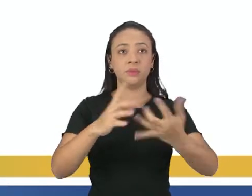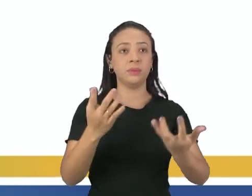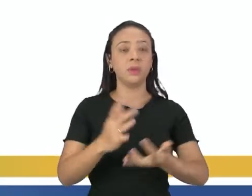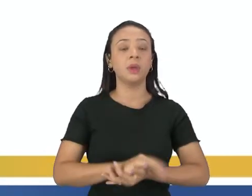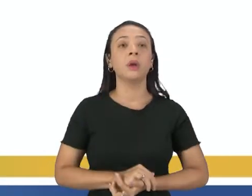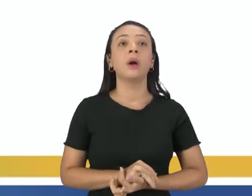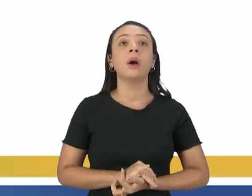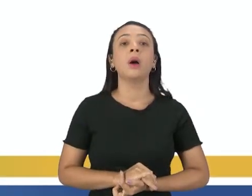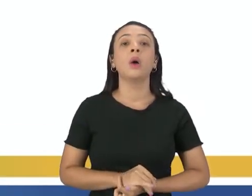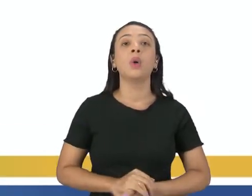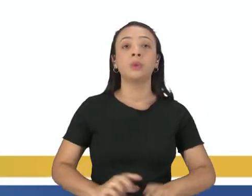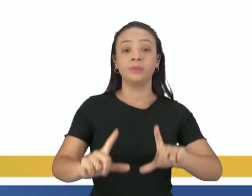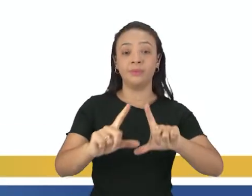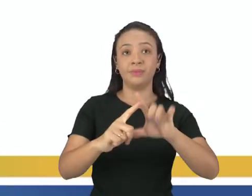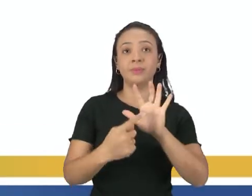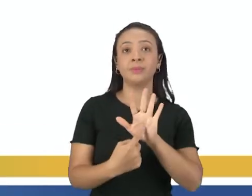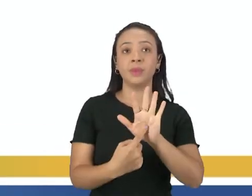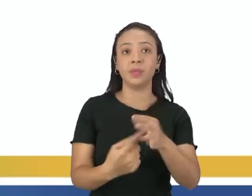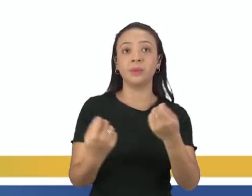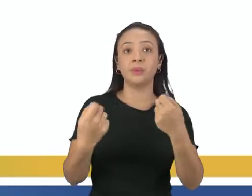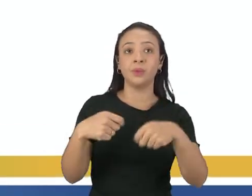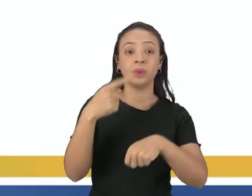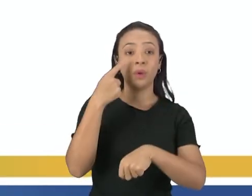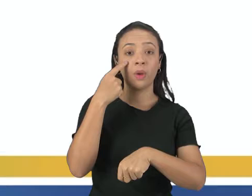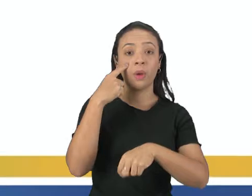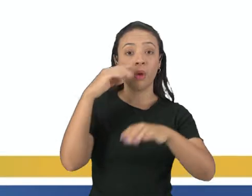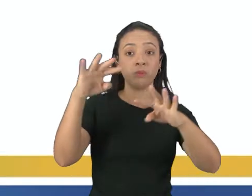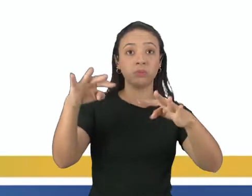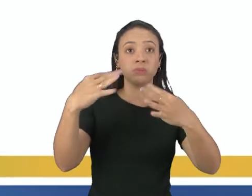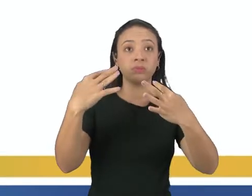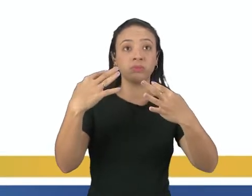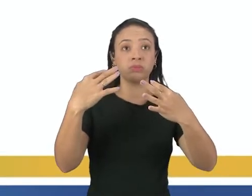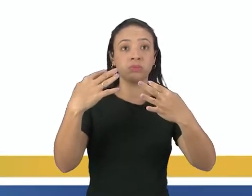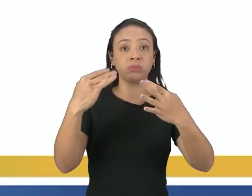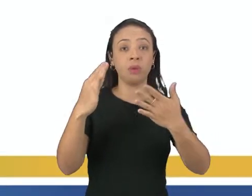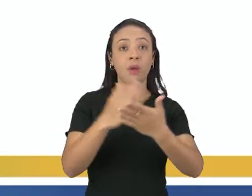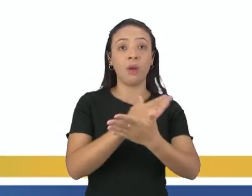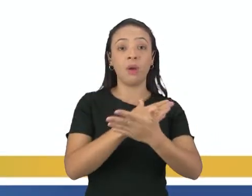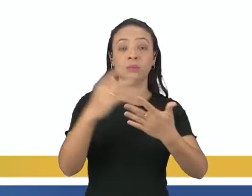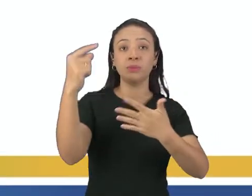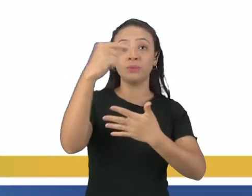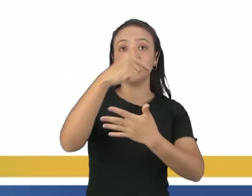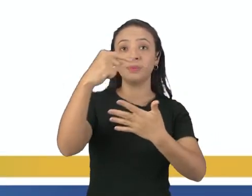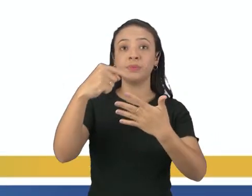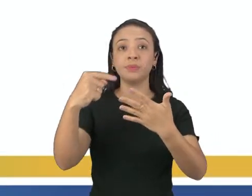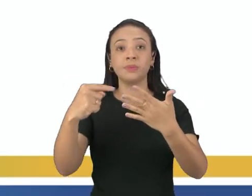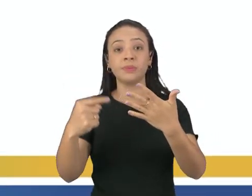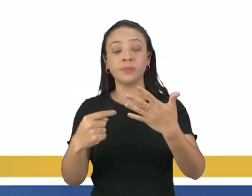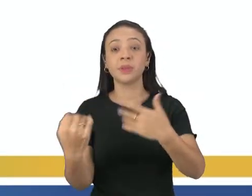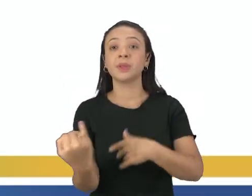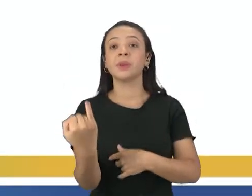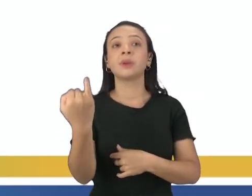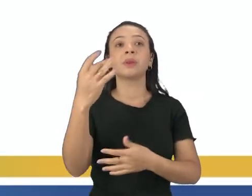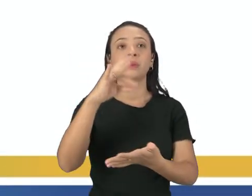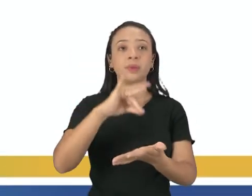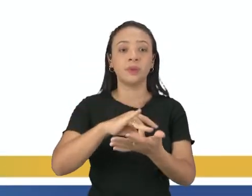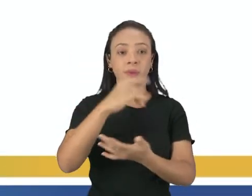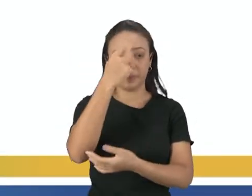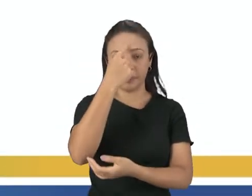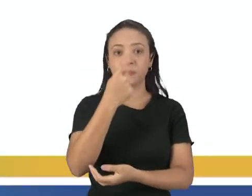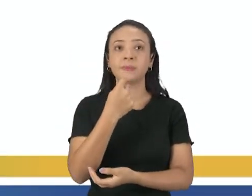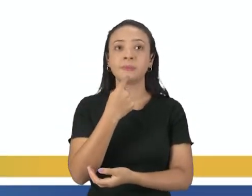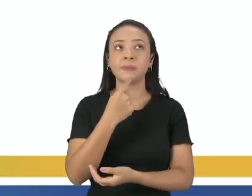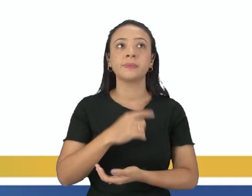Bom, no triângulo a seguir, nós podemos destacar alguns elementos que são importantes nessa